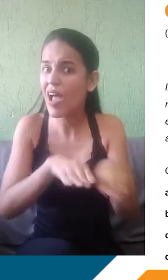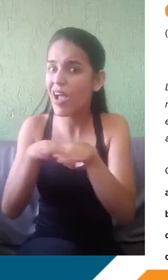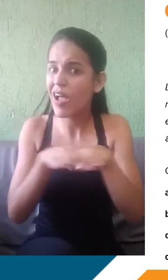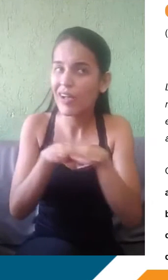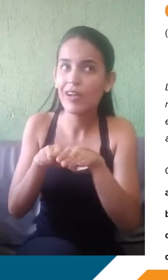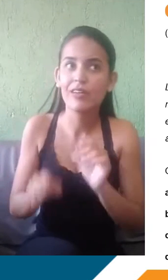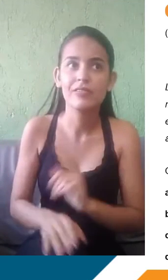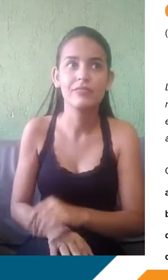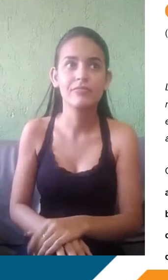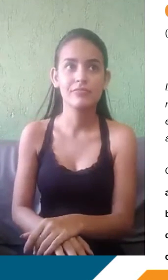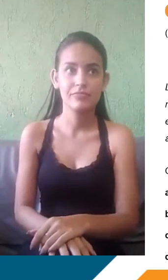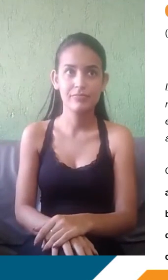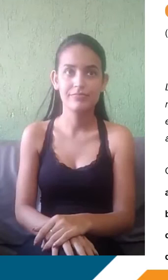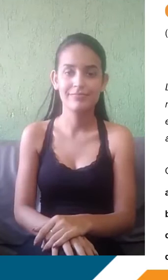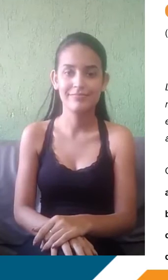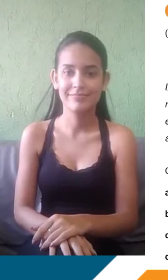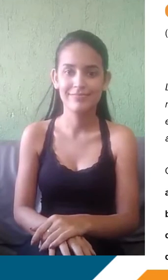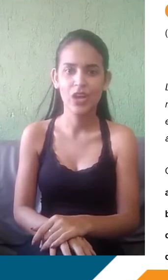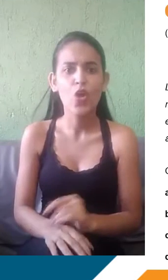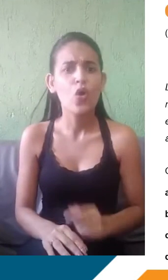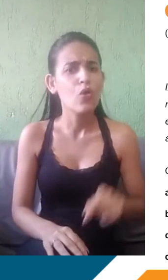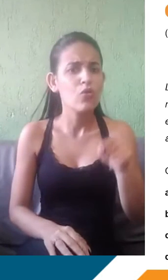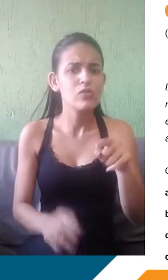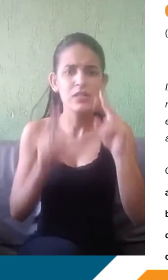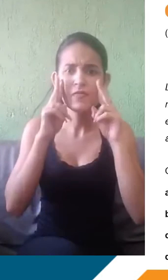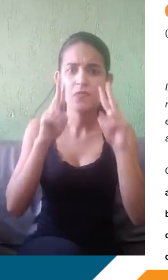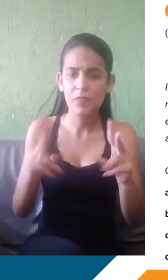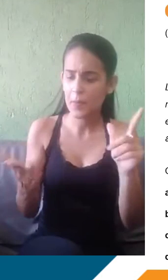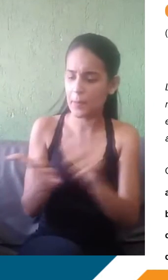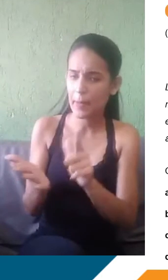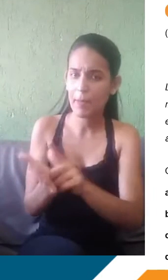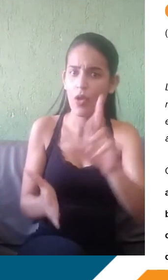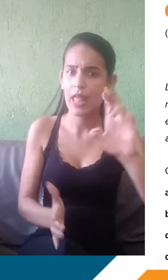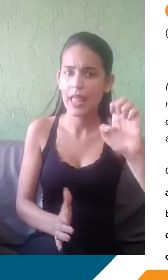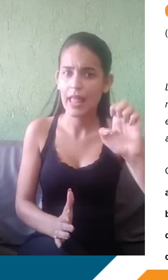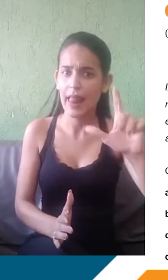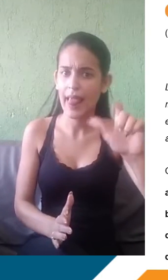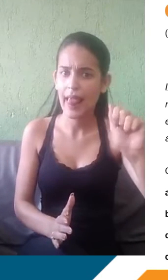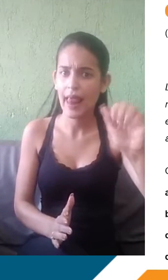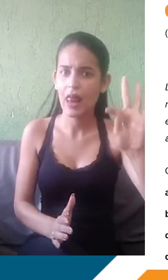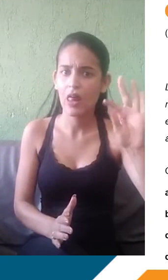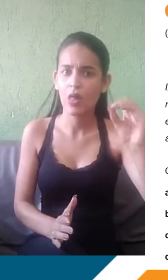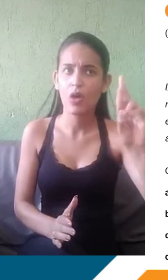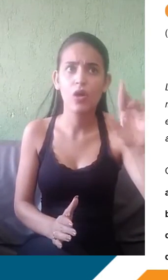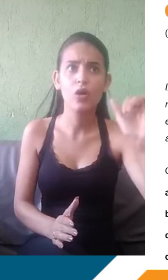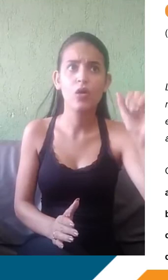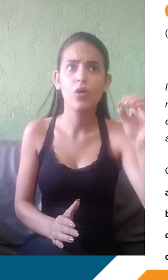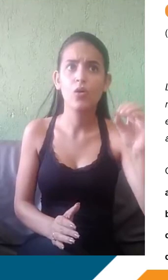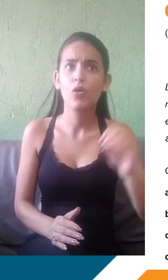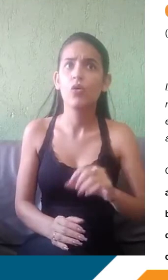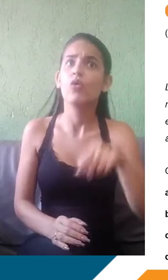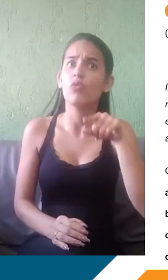Libânio. A vantagem do relatório é justamente olhar a informação desagregada, fechando o zoom do